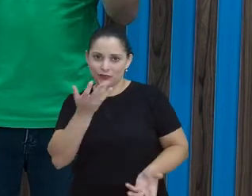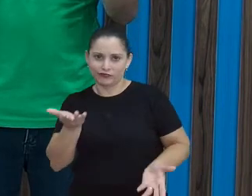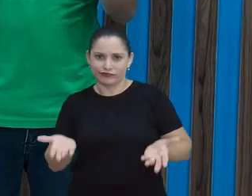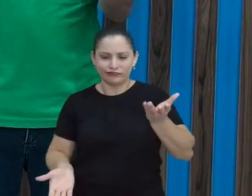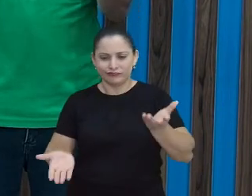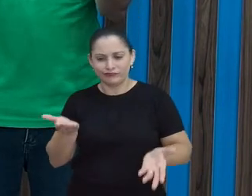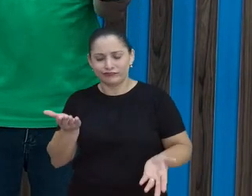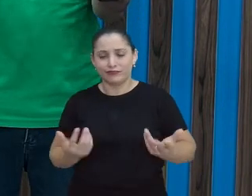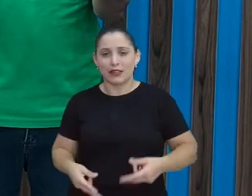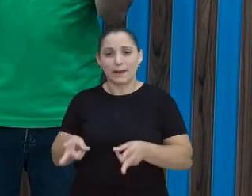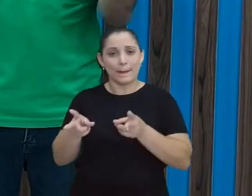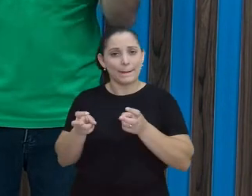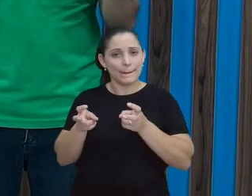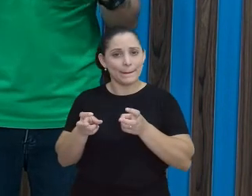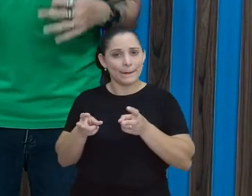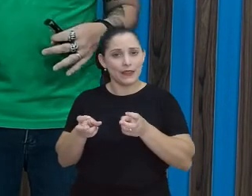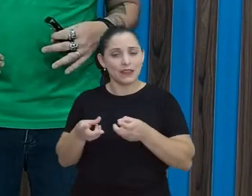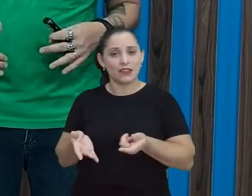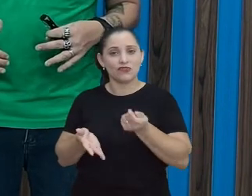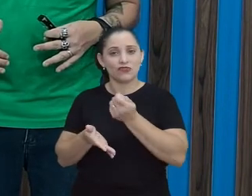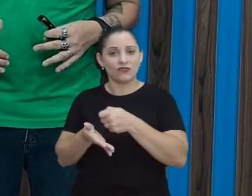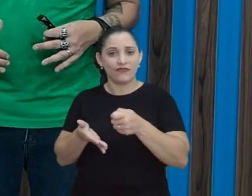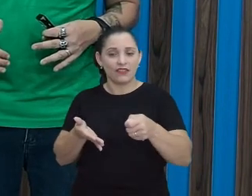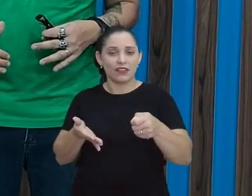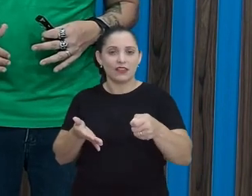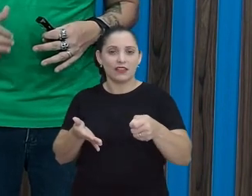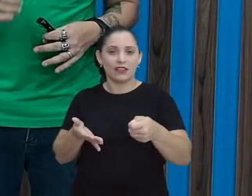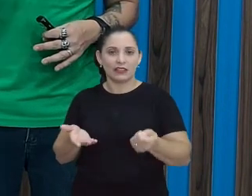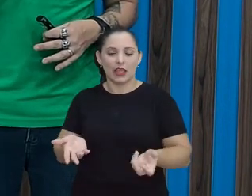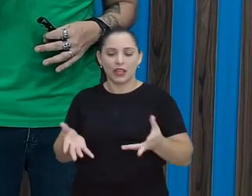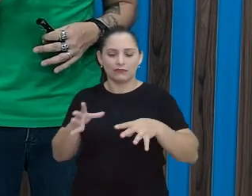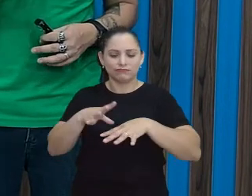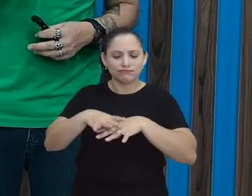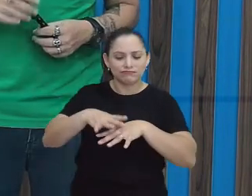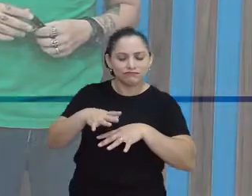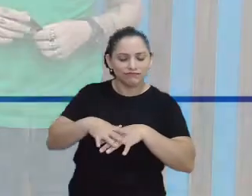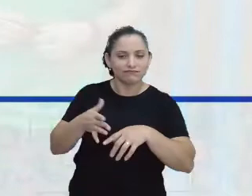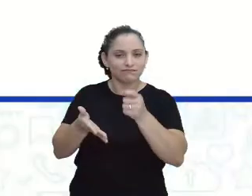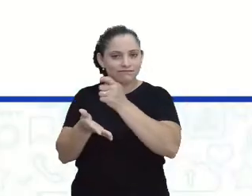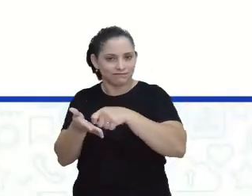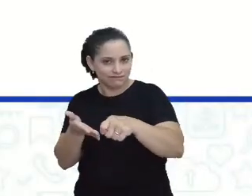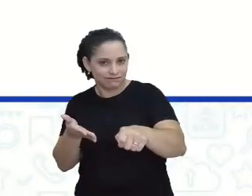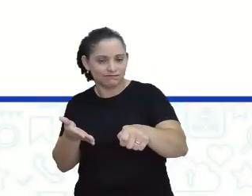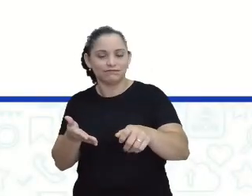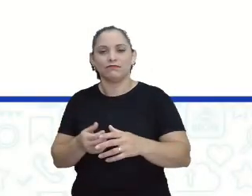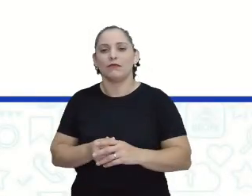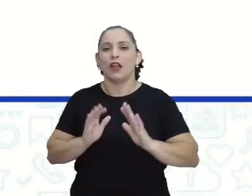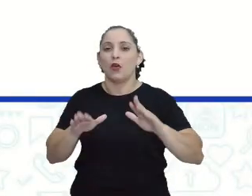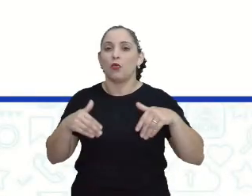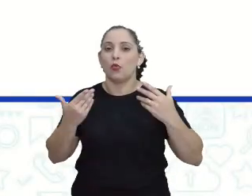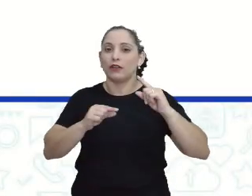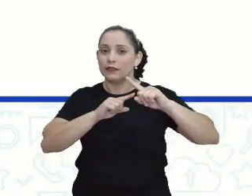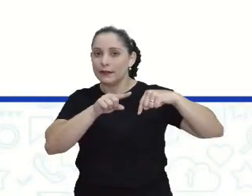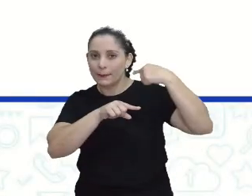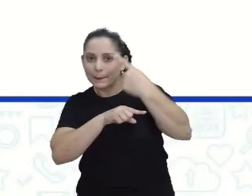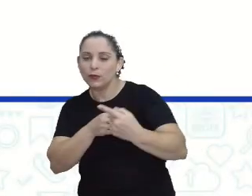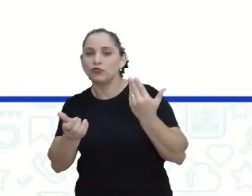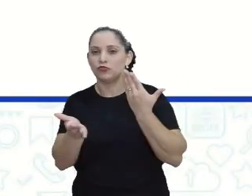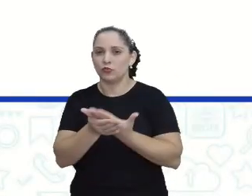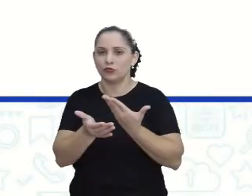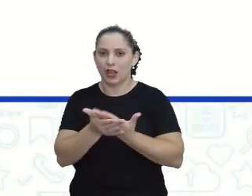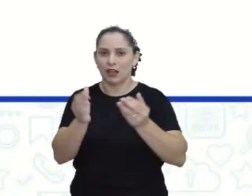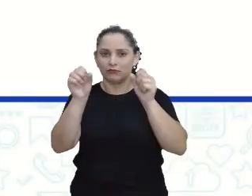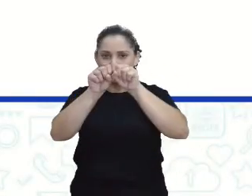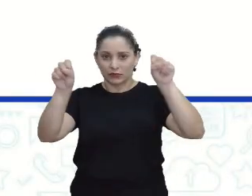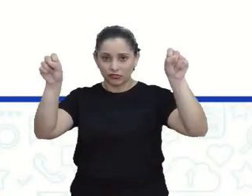uma determinada situação e escrever aquilo em forma de equação nos sistemas de equações, tá certo? Quando a gente for estudar os sistemas